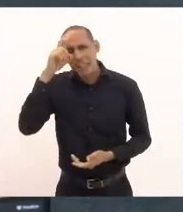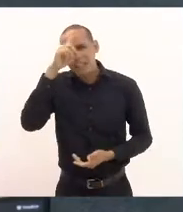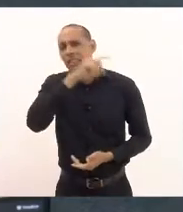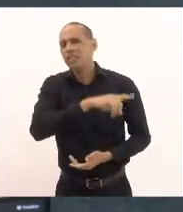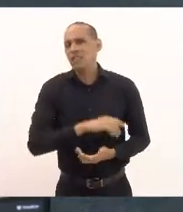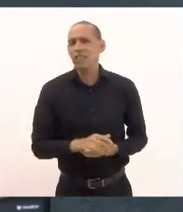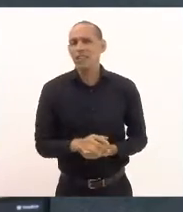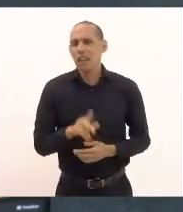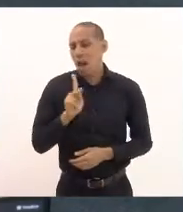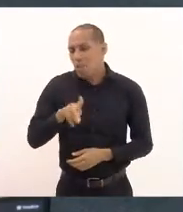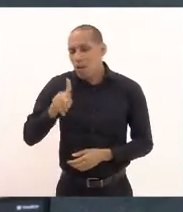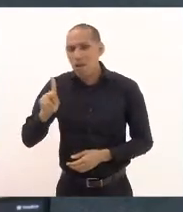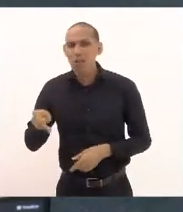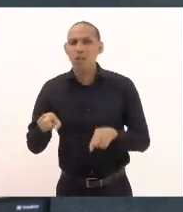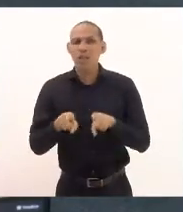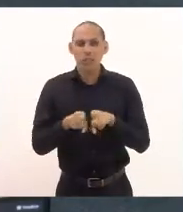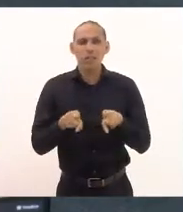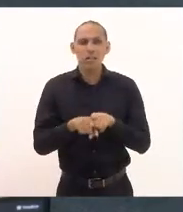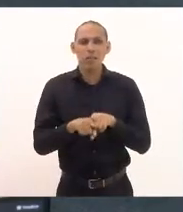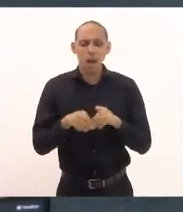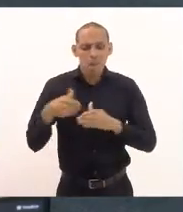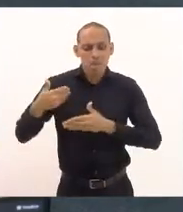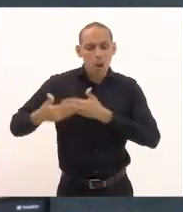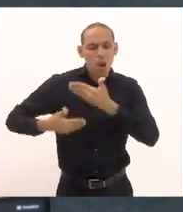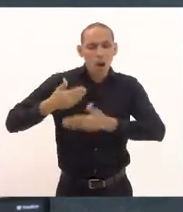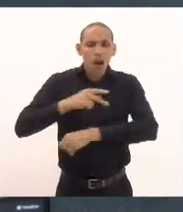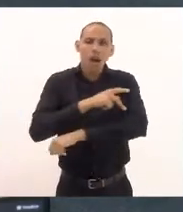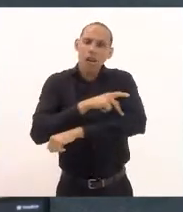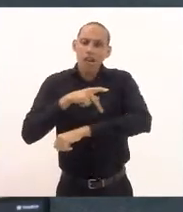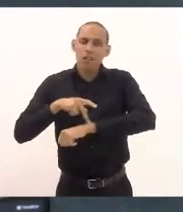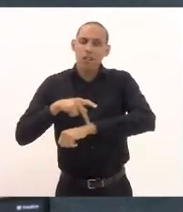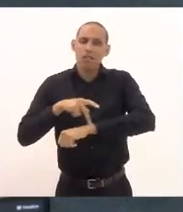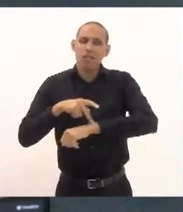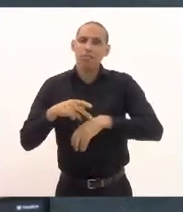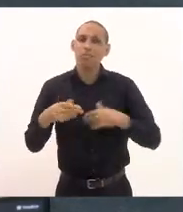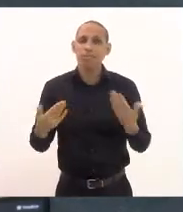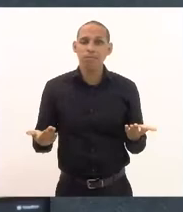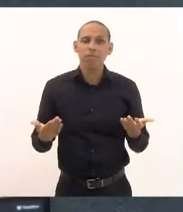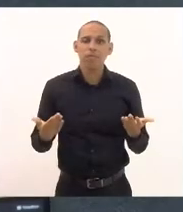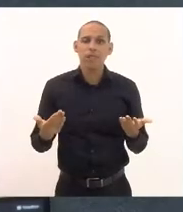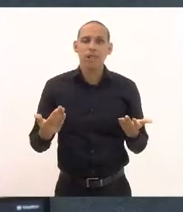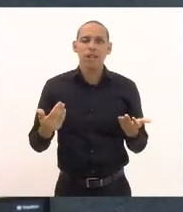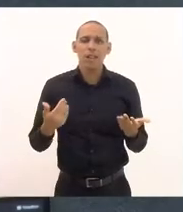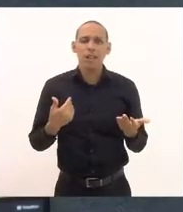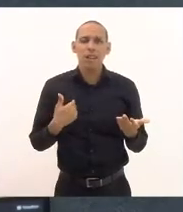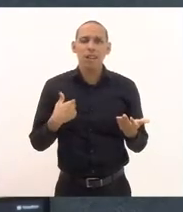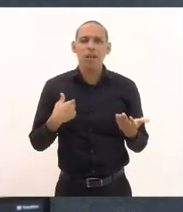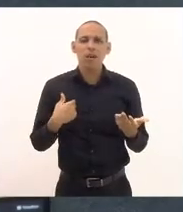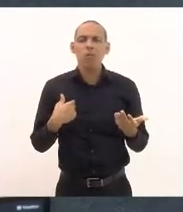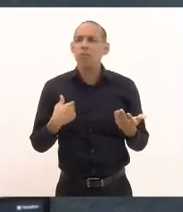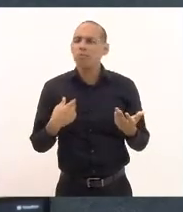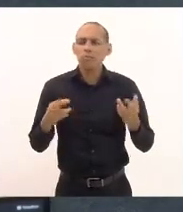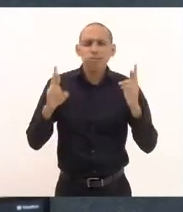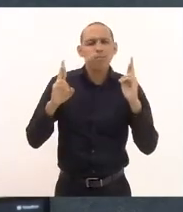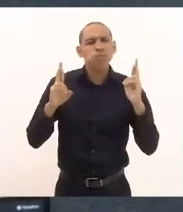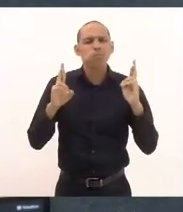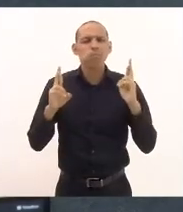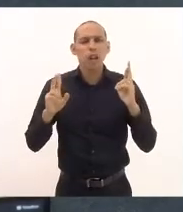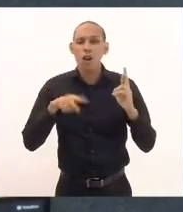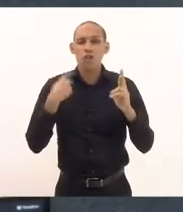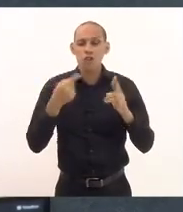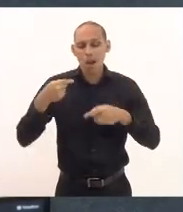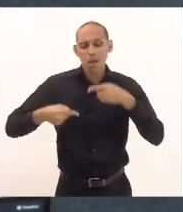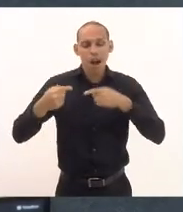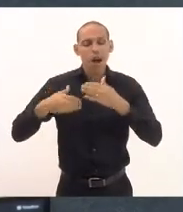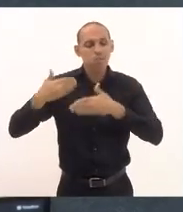os professores e para o processo pedagógico. Então, faço aqui préstimos que a gente possa avançar desse debate, né,